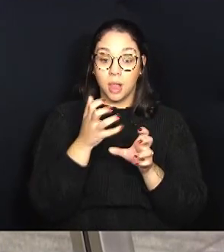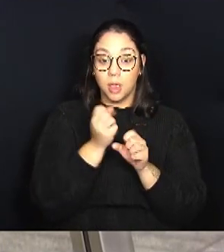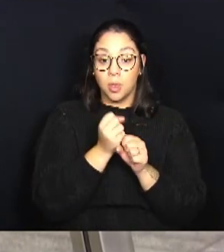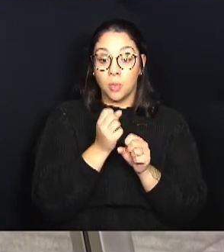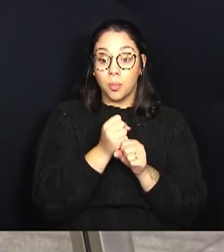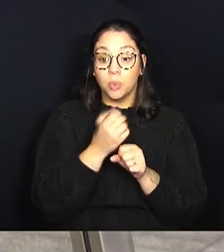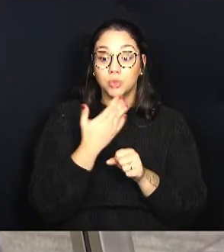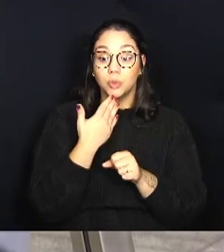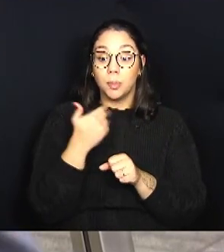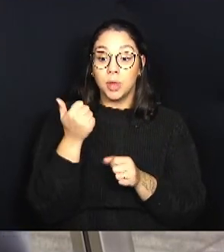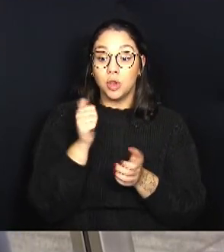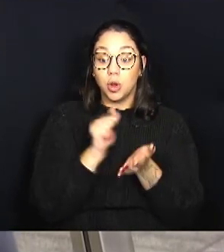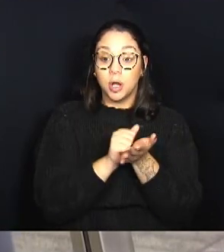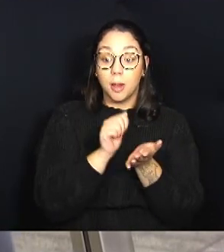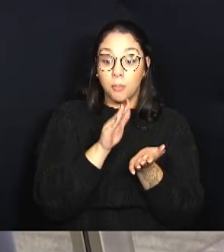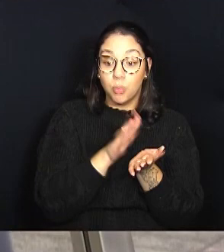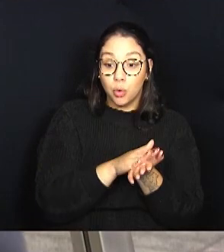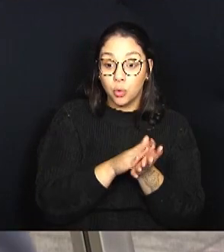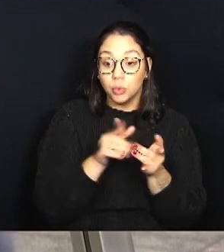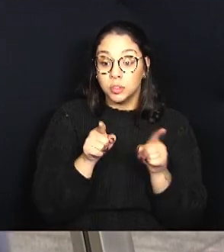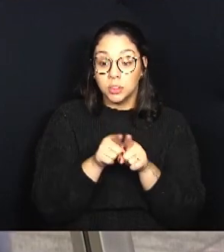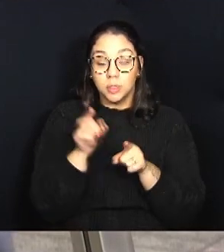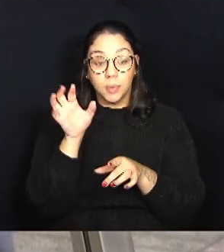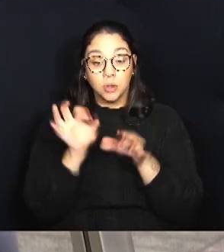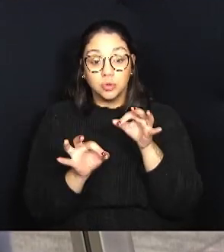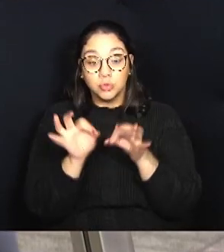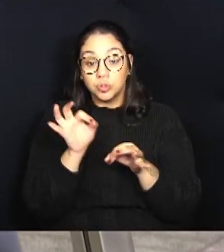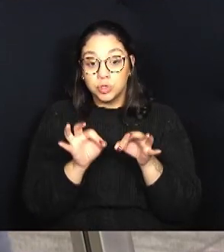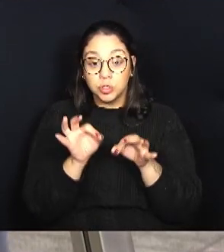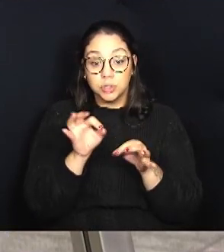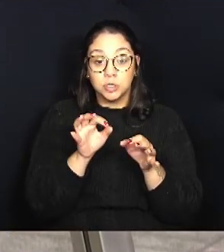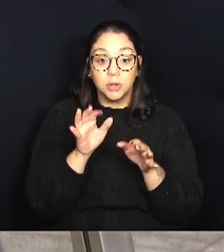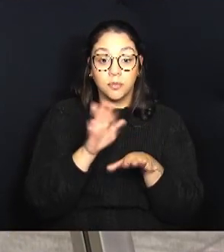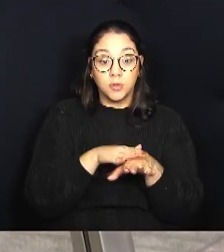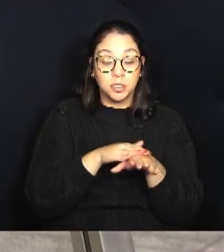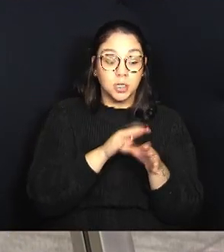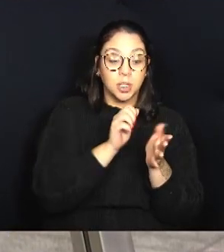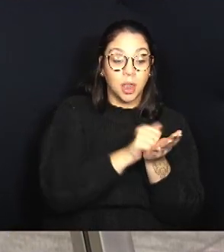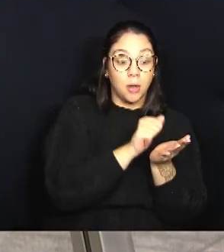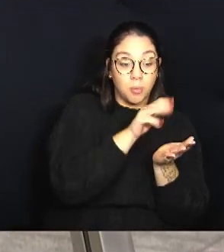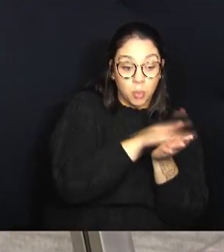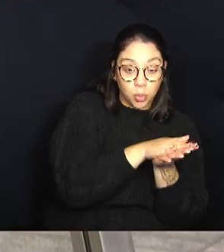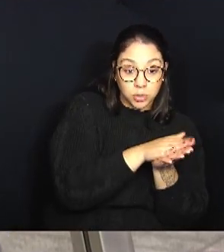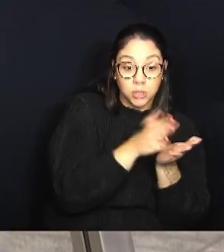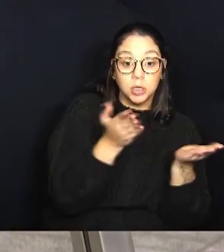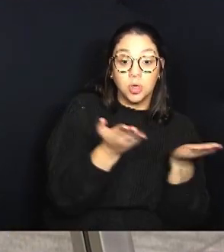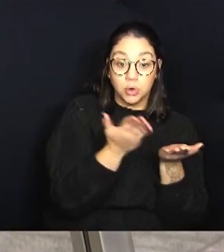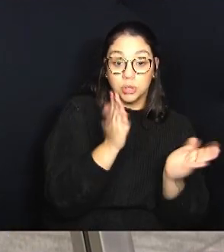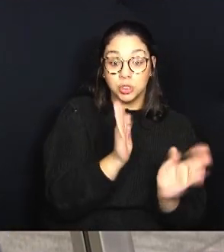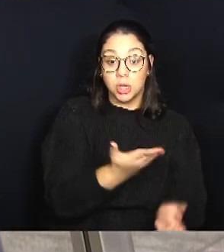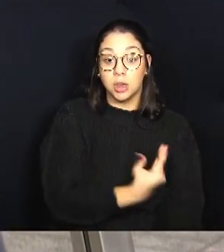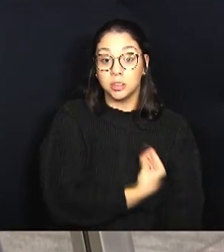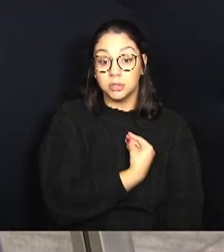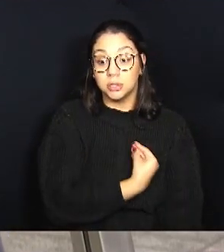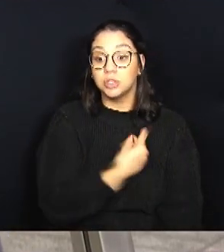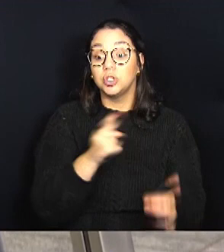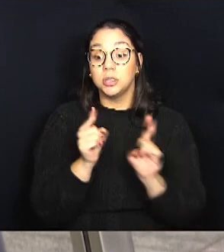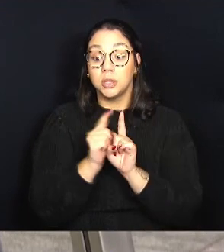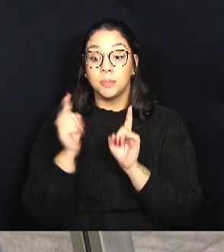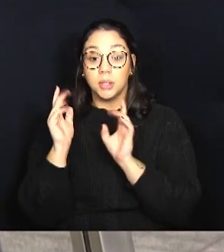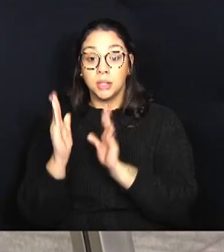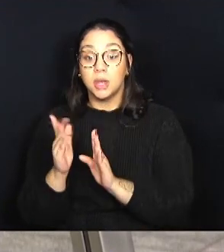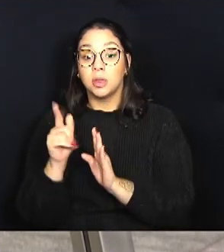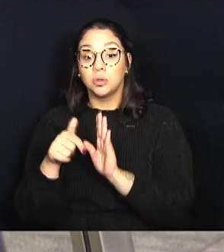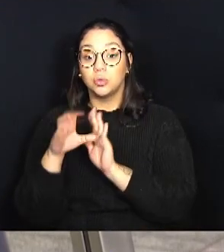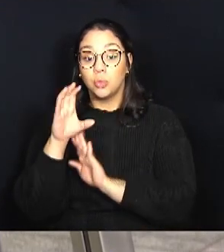nas multas, fazer uma justiça entre a multa, a aplicação da multa que hoje já existe, com a que tem hoje do Código.